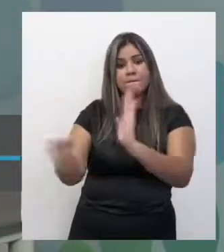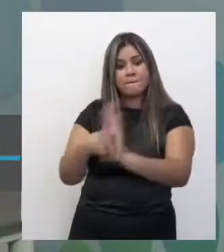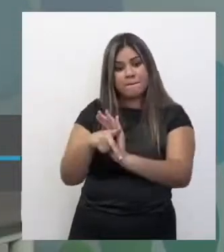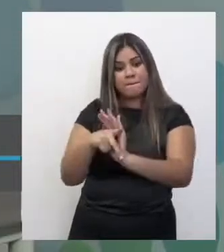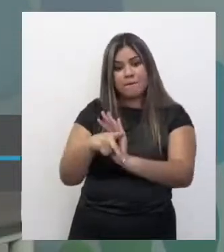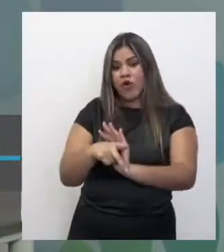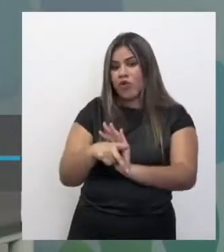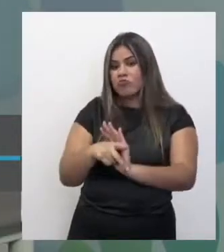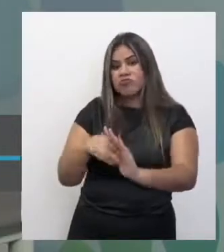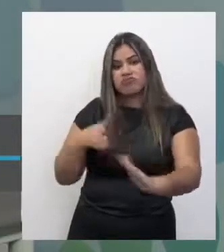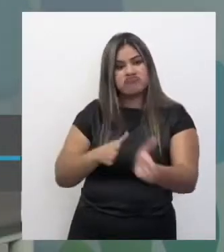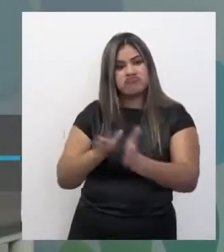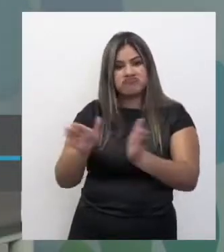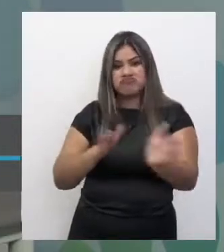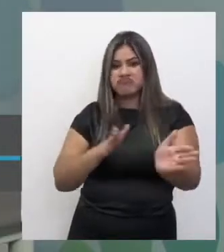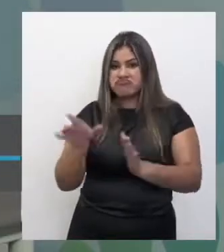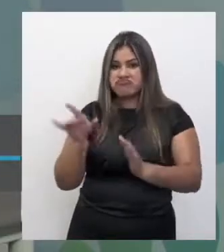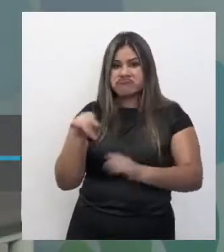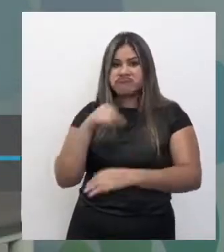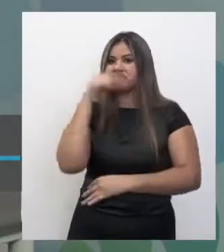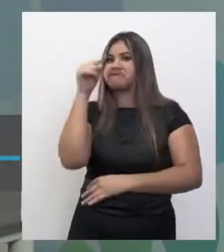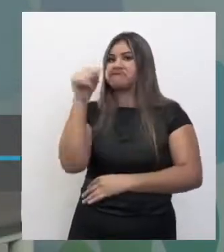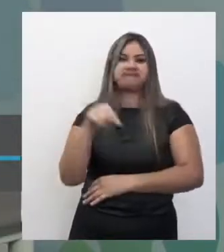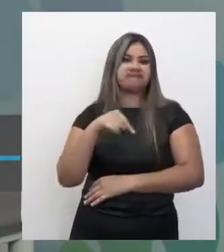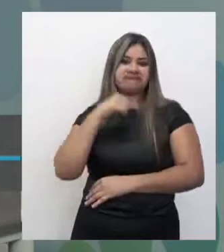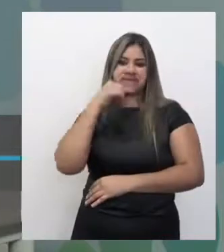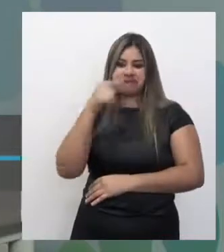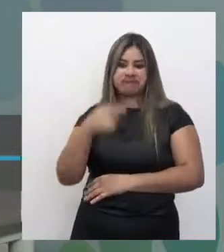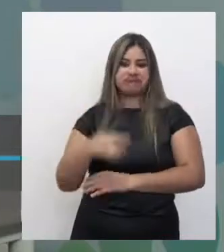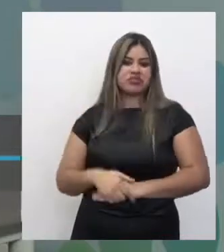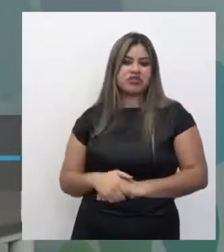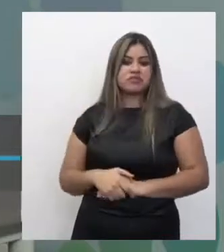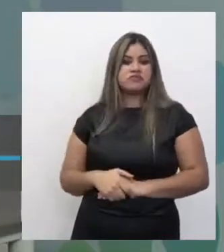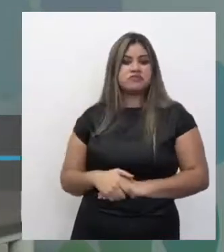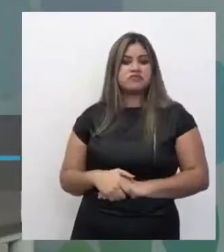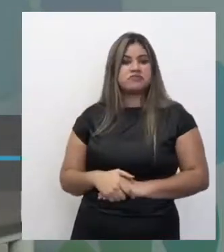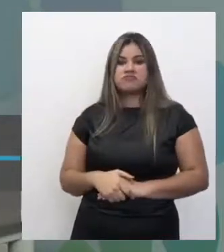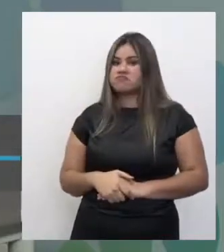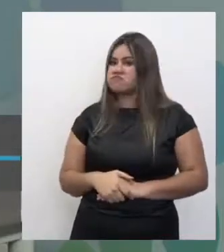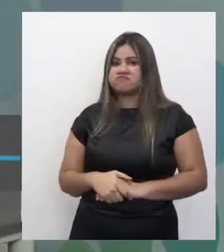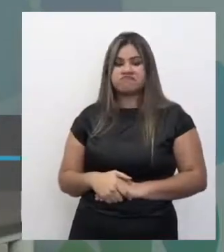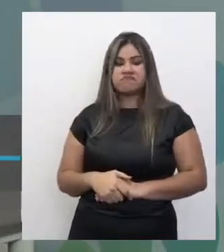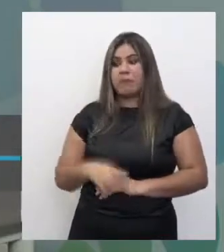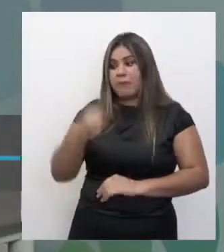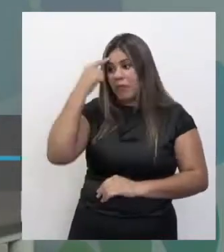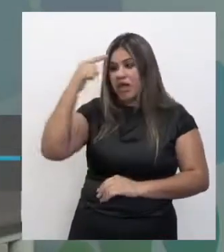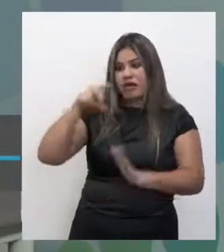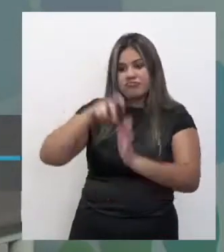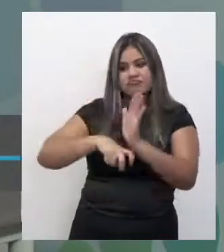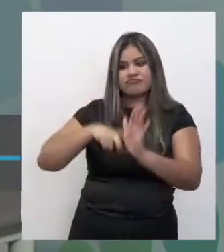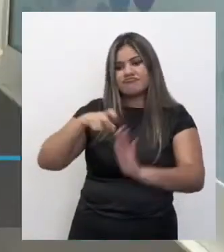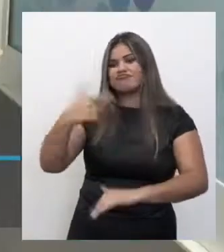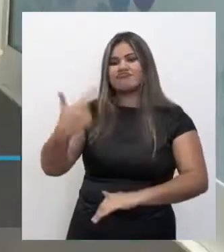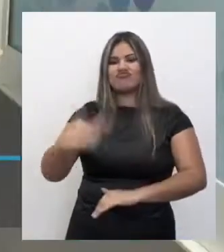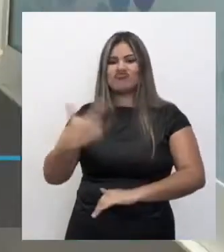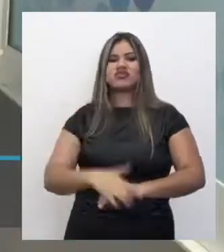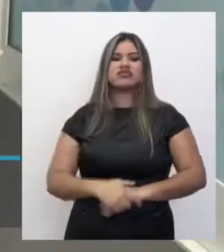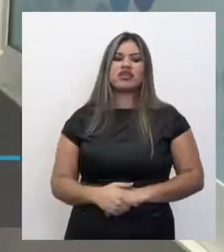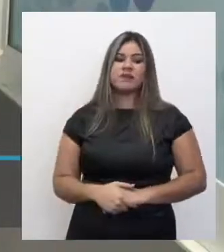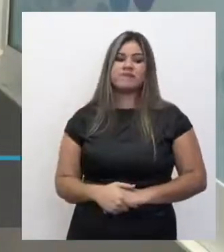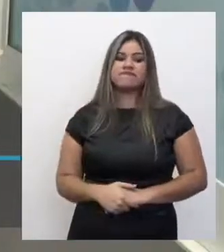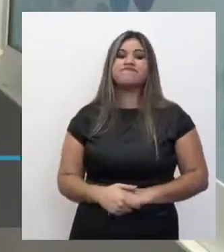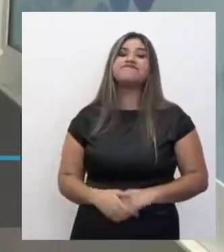pessoa que tem problemas de locomoção, por exemplo, ou que está com alguma, porque é impossível, não foi pensado nisso também. Então, e aí entra